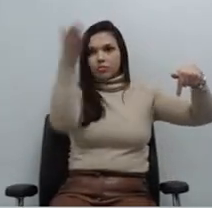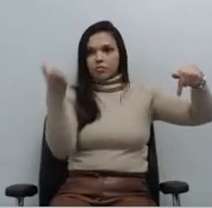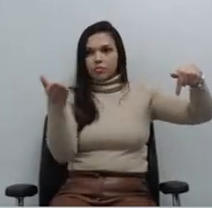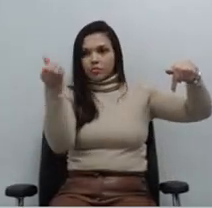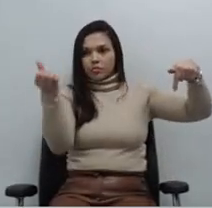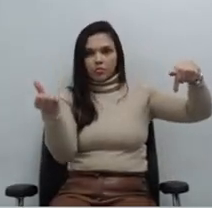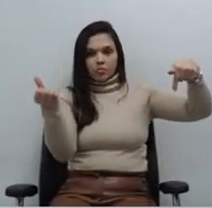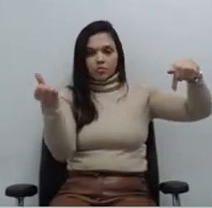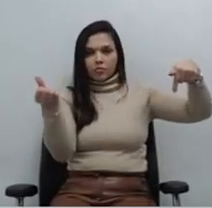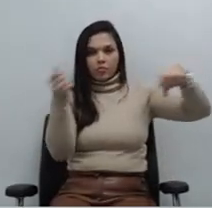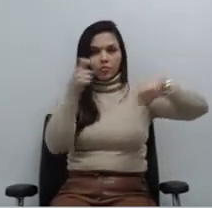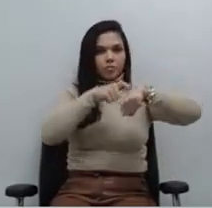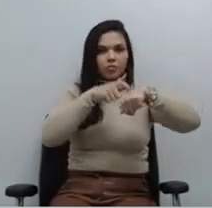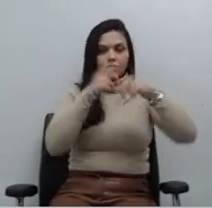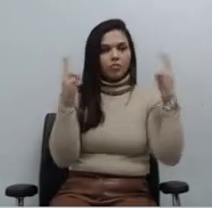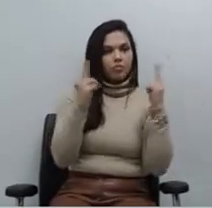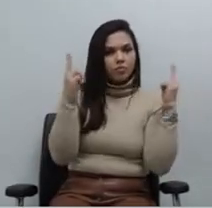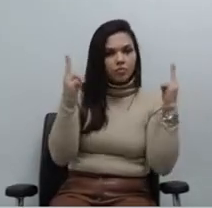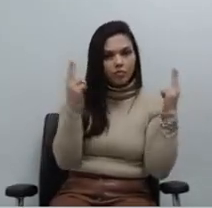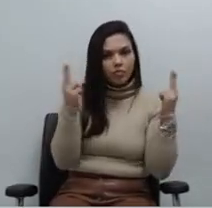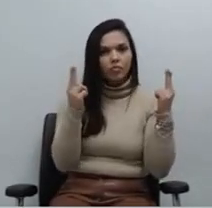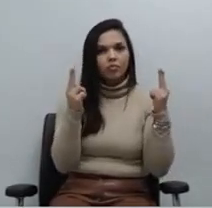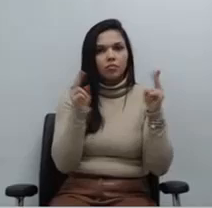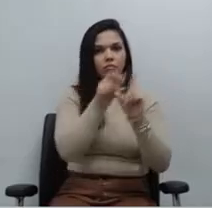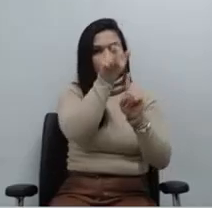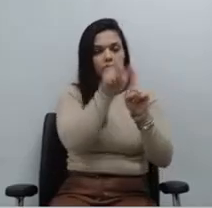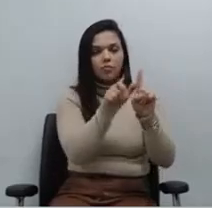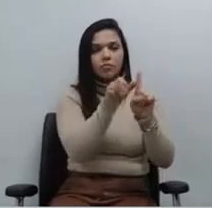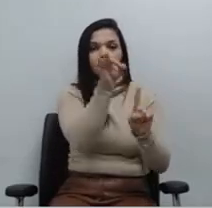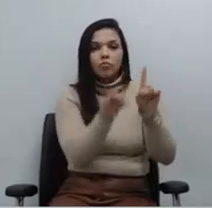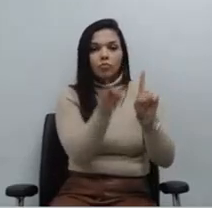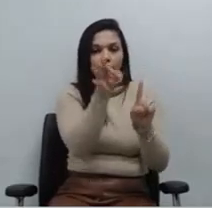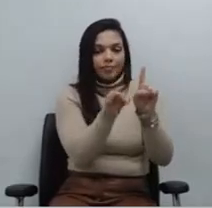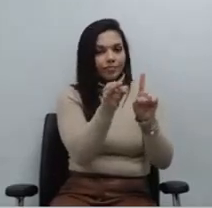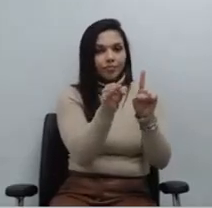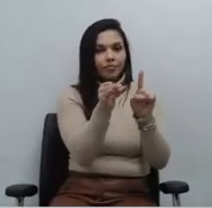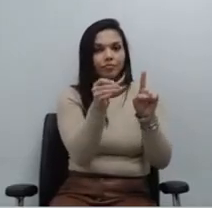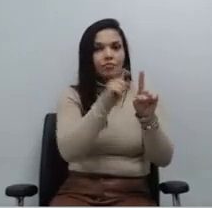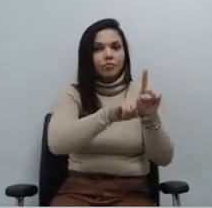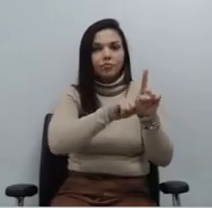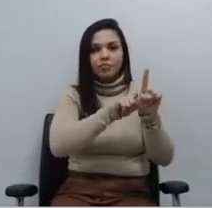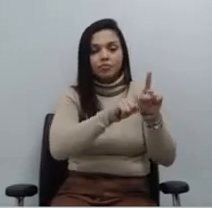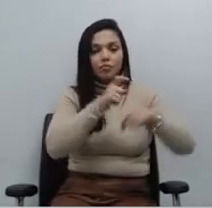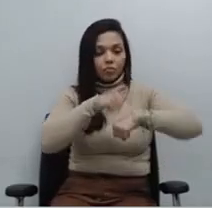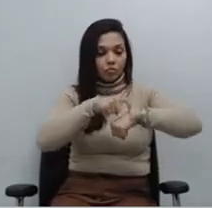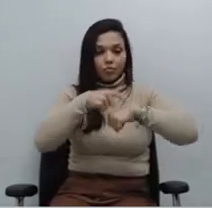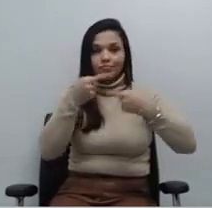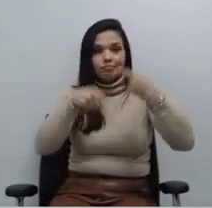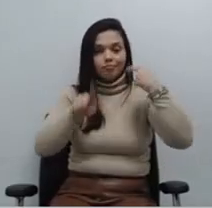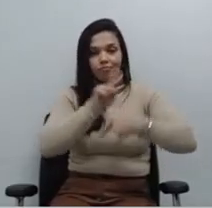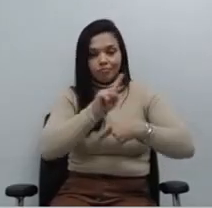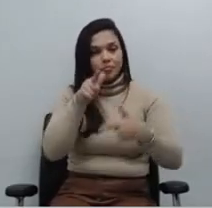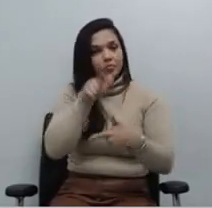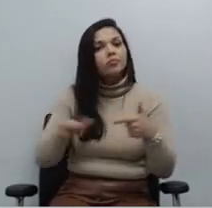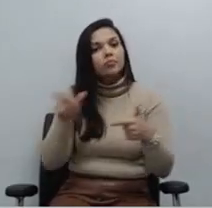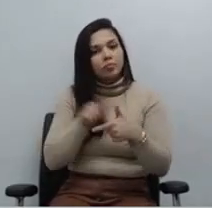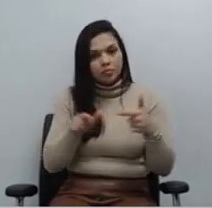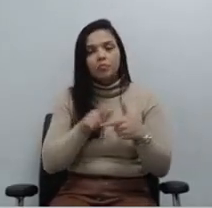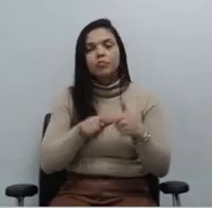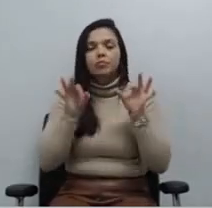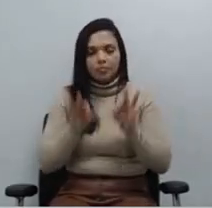as escalas não batem, os oficiais não batem, isso sempre gera problema, né? Então, me parece que isso seja um problema